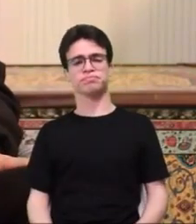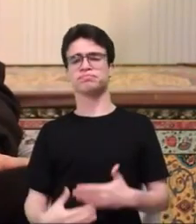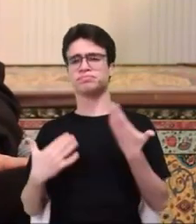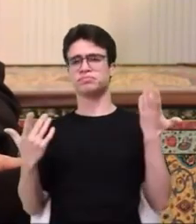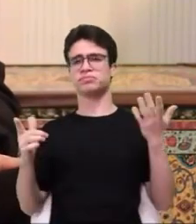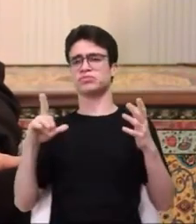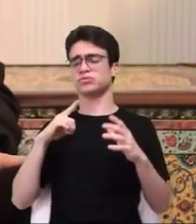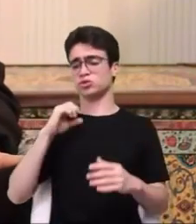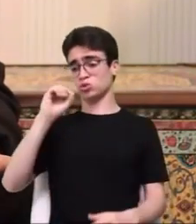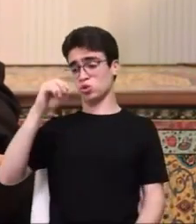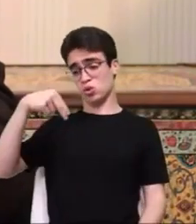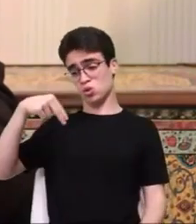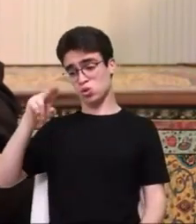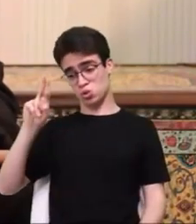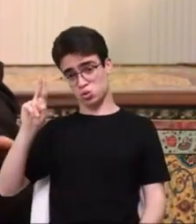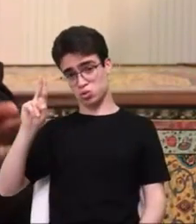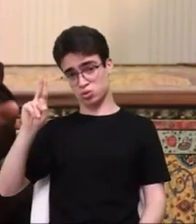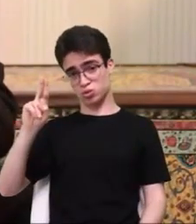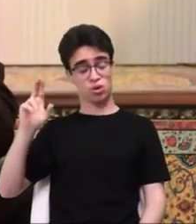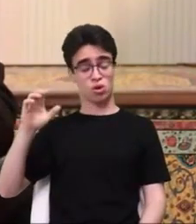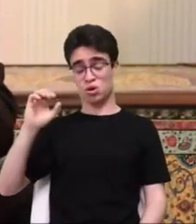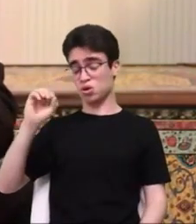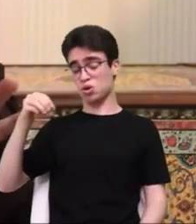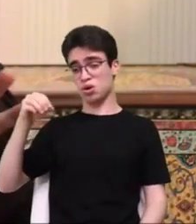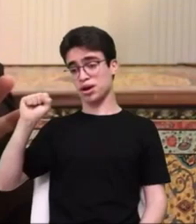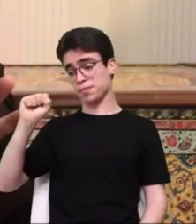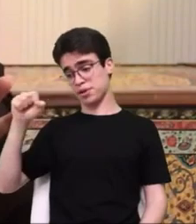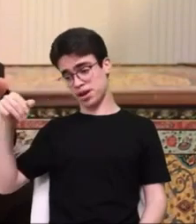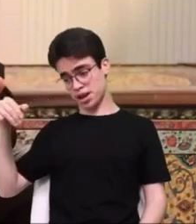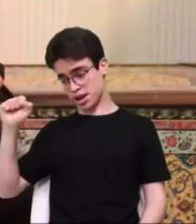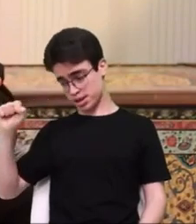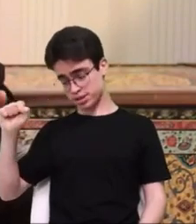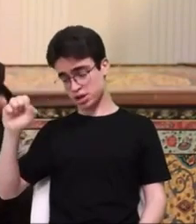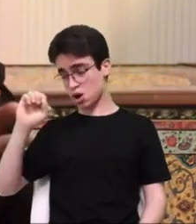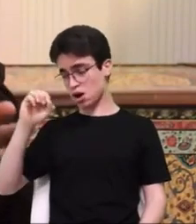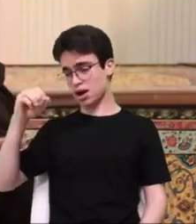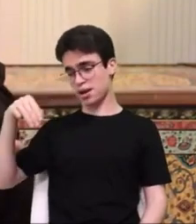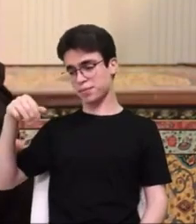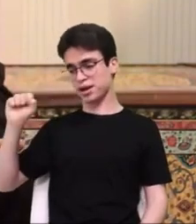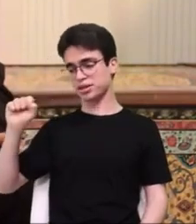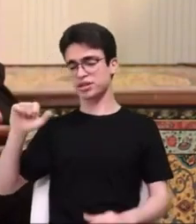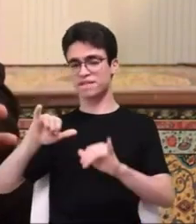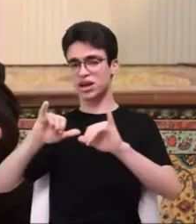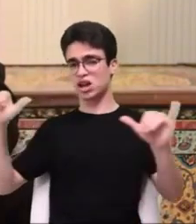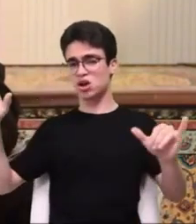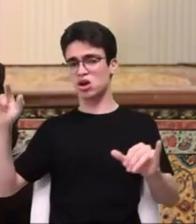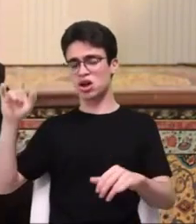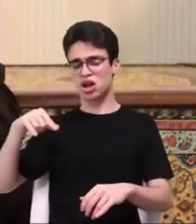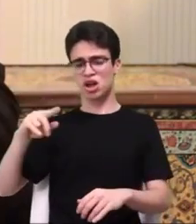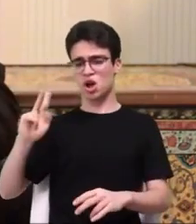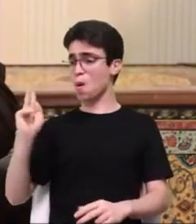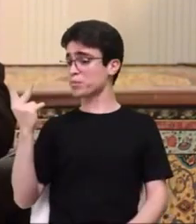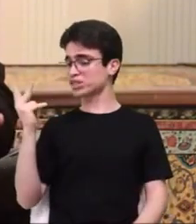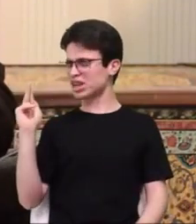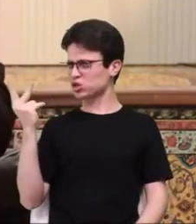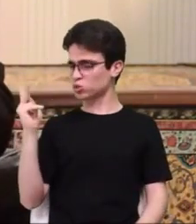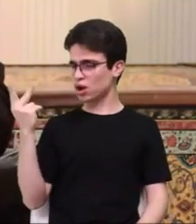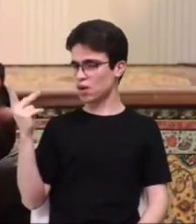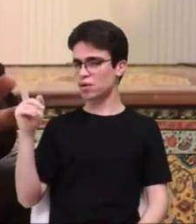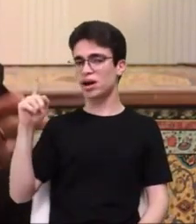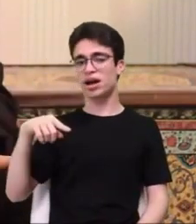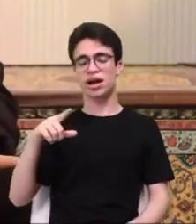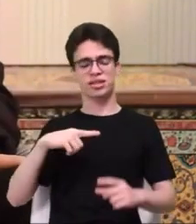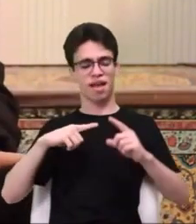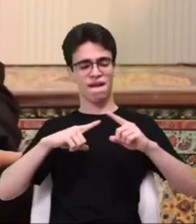a Organização Mundial da Saúde, ela declarou que a homossexualidade era uma